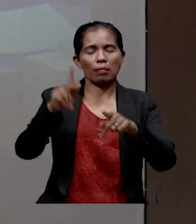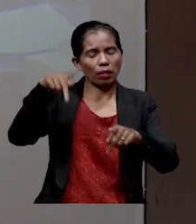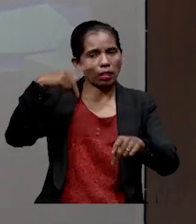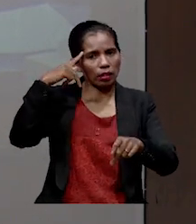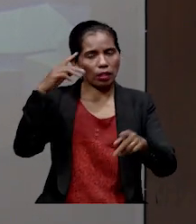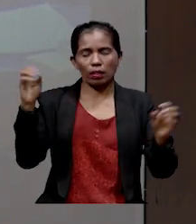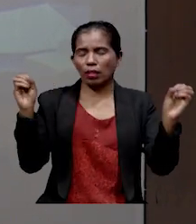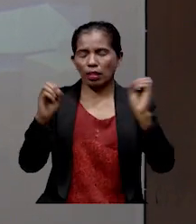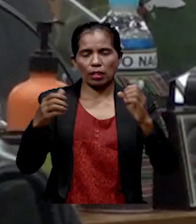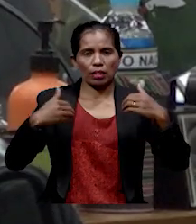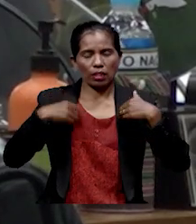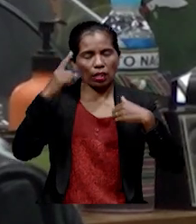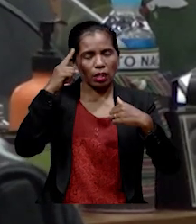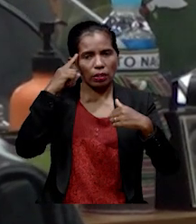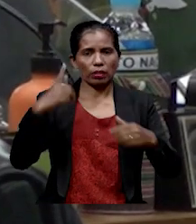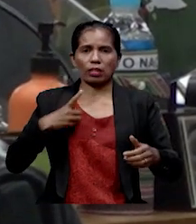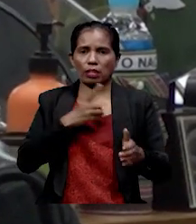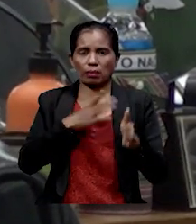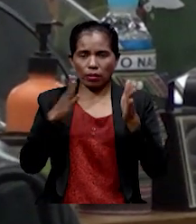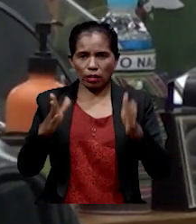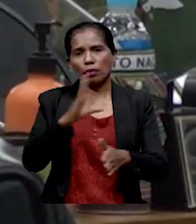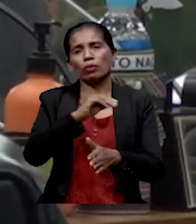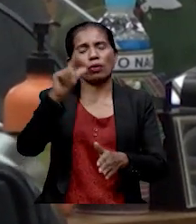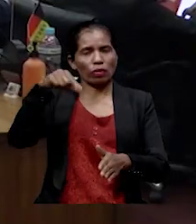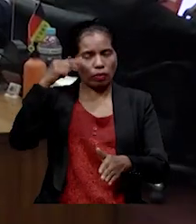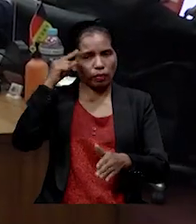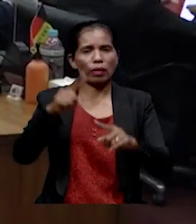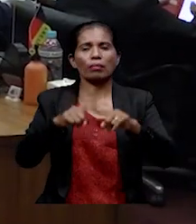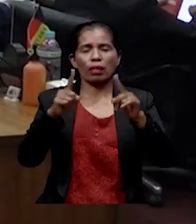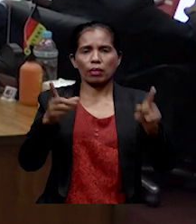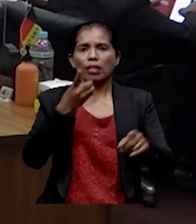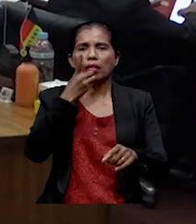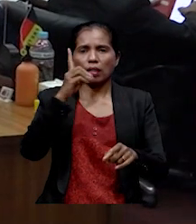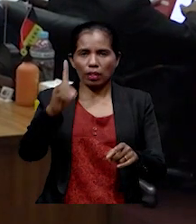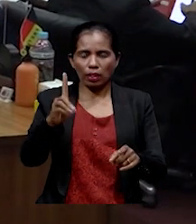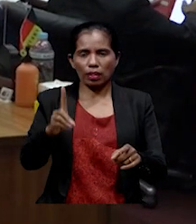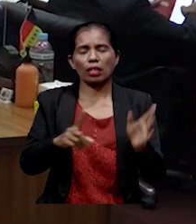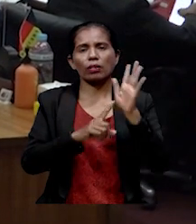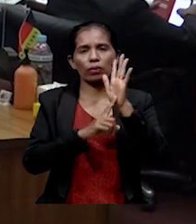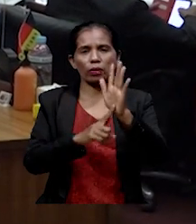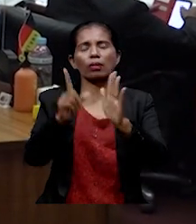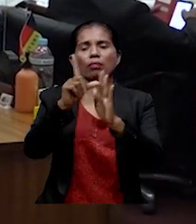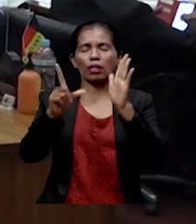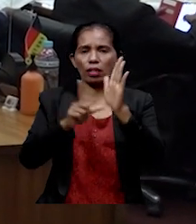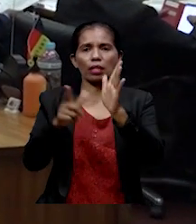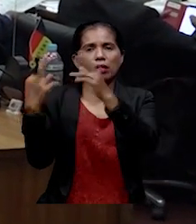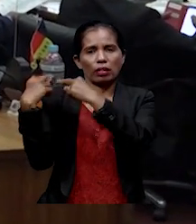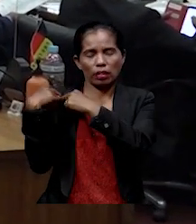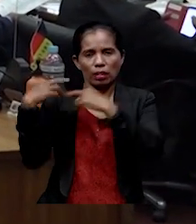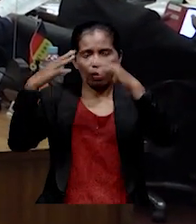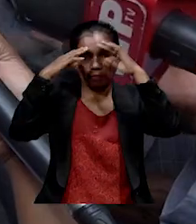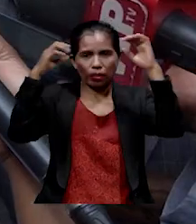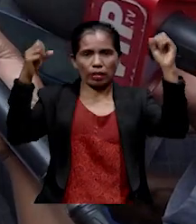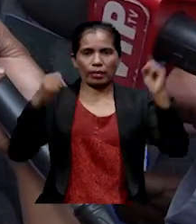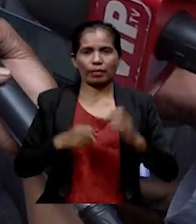lá e a intenção a tu insulta deputado no governo, mas B, nem declaração né refere a lei responsabilidade presidente